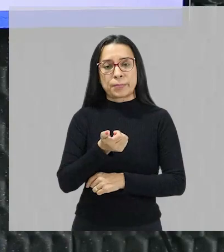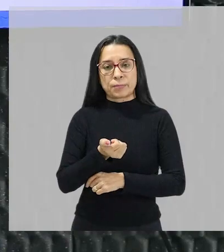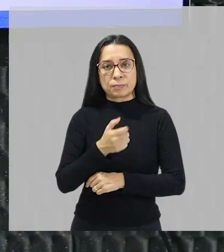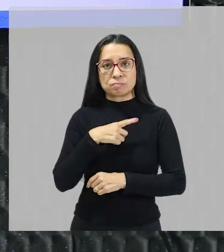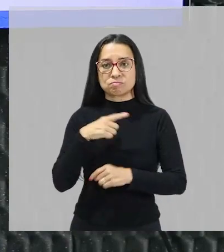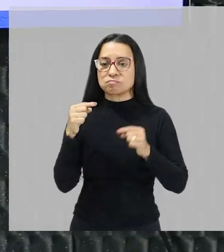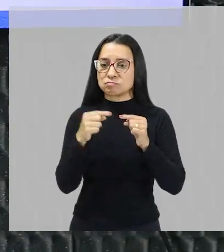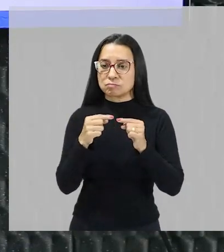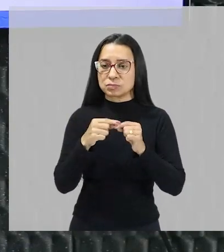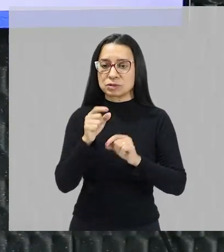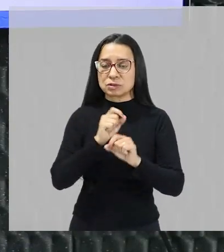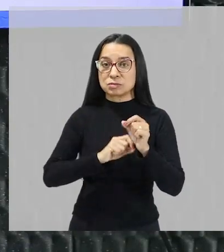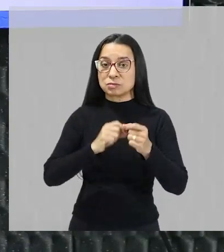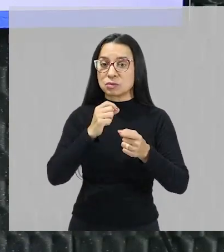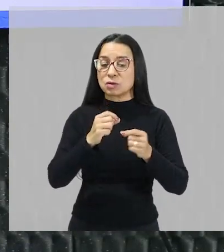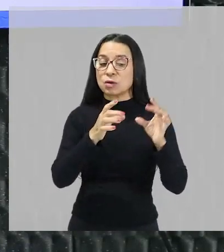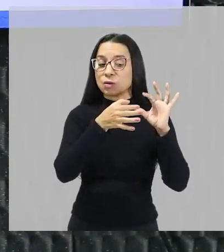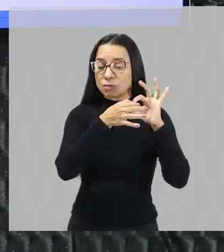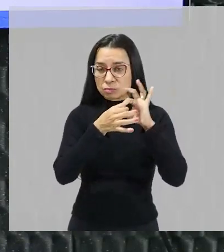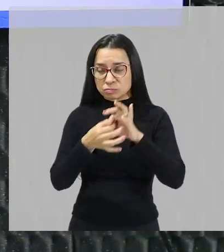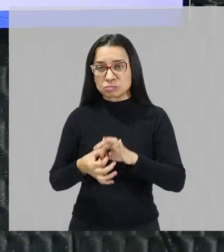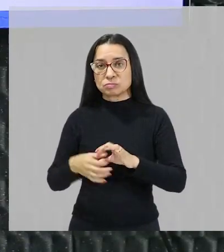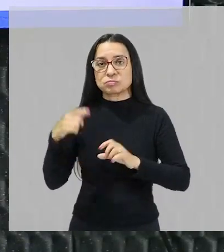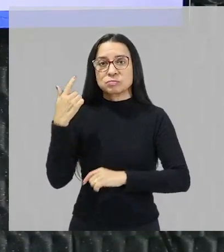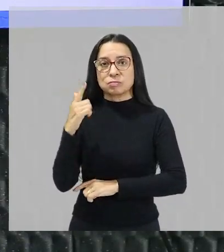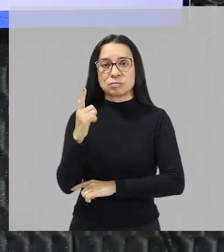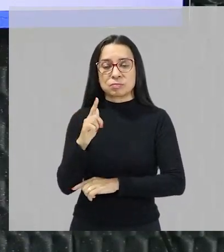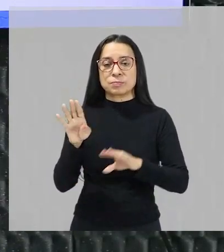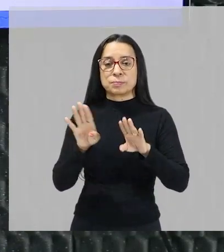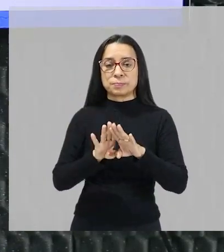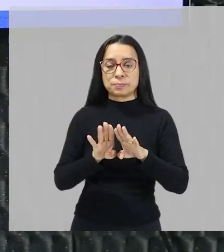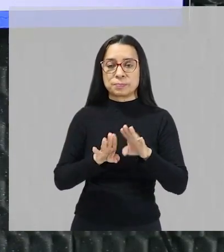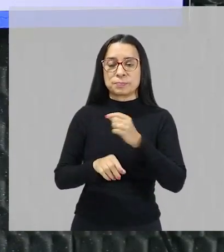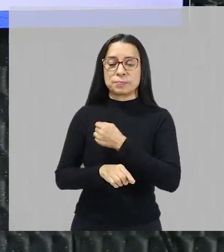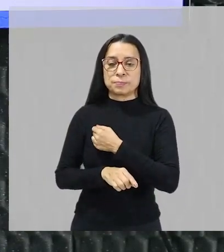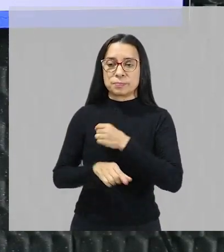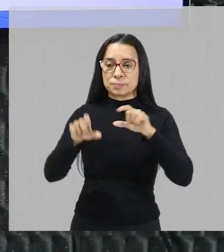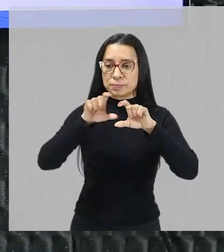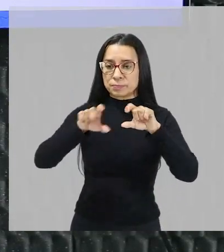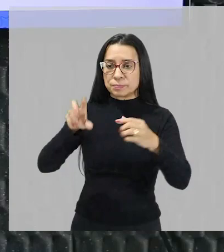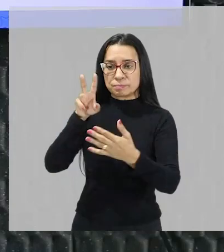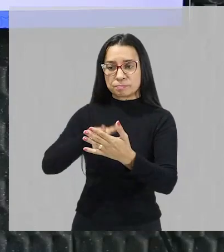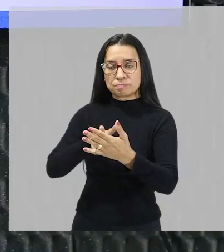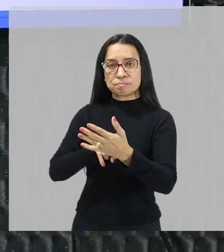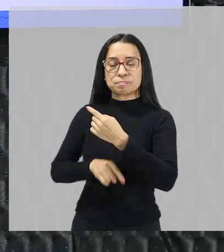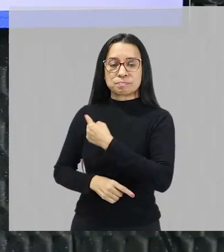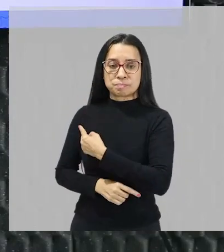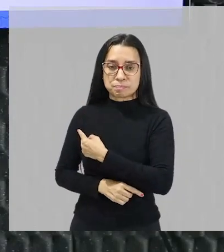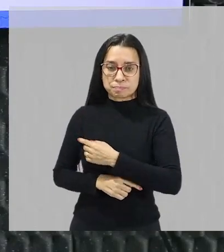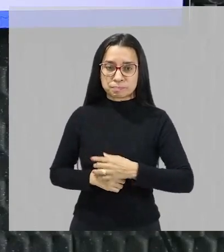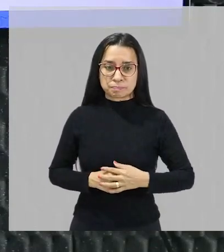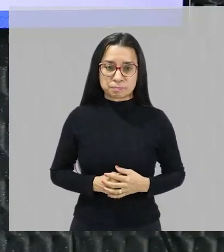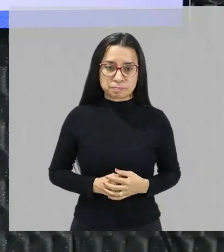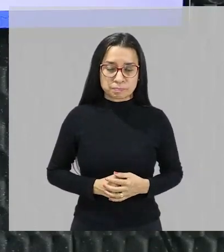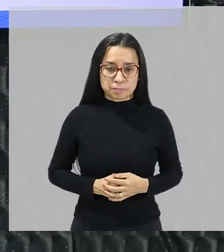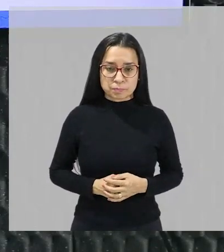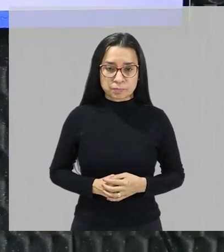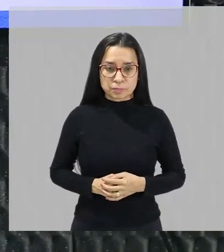tem a ver com o contexto geográfico também. Diz o Zé de Sila o seguinte, abre aspas, quando era pequeno e chovia por